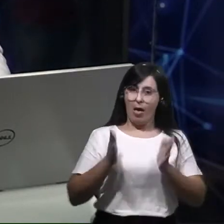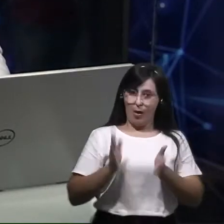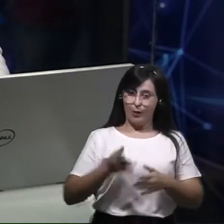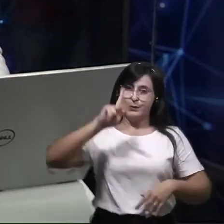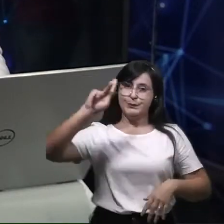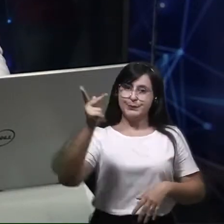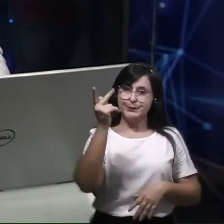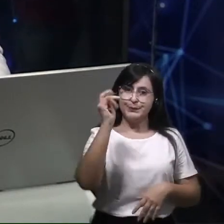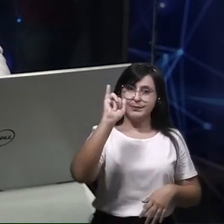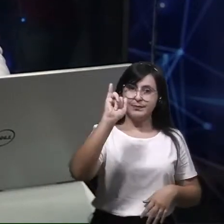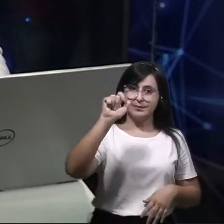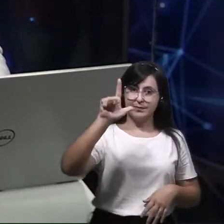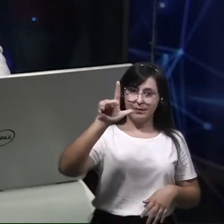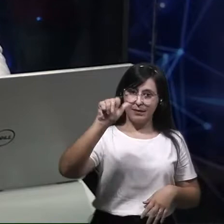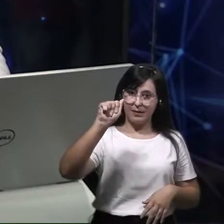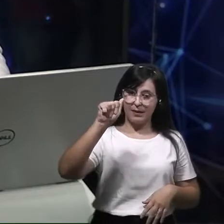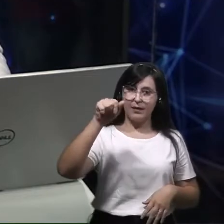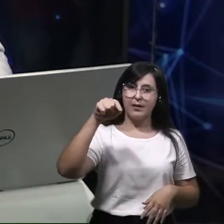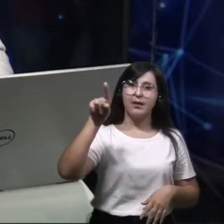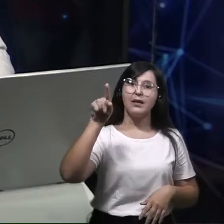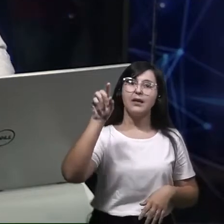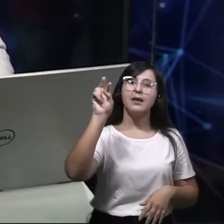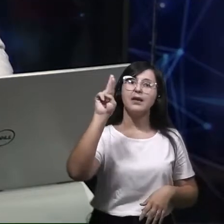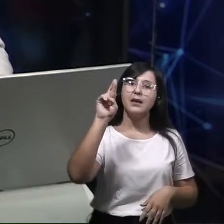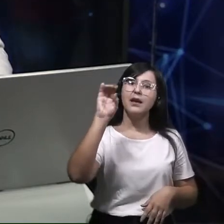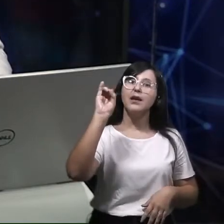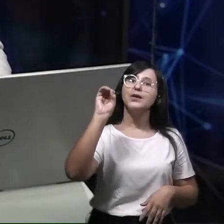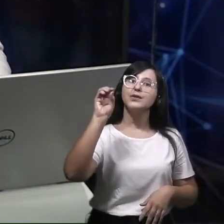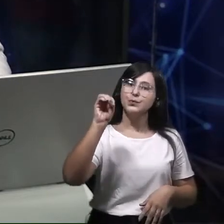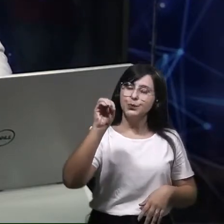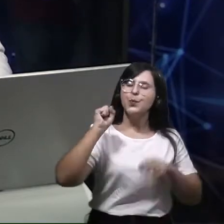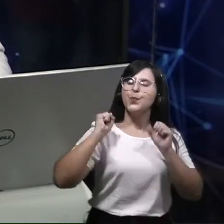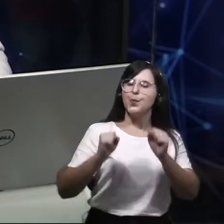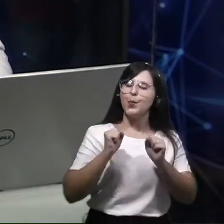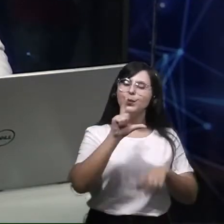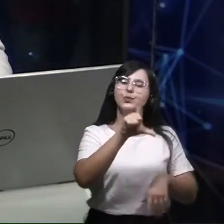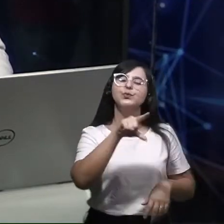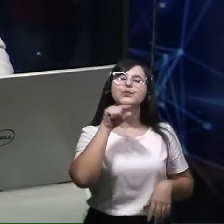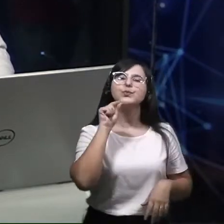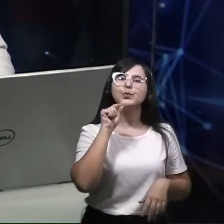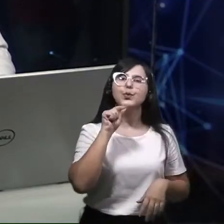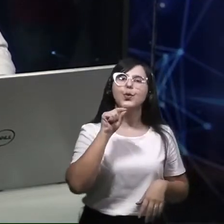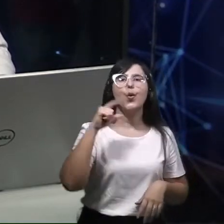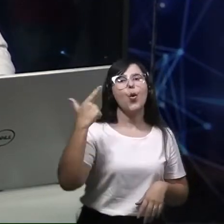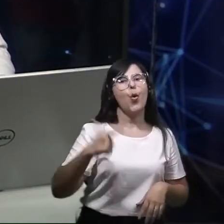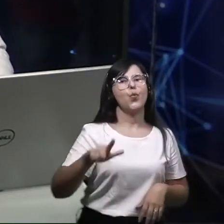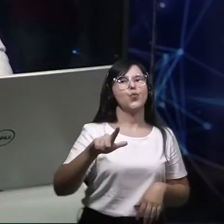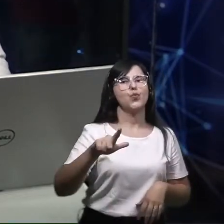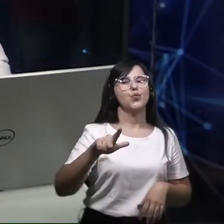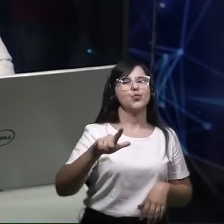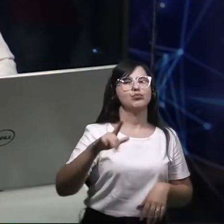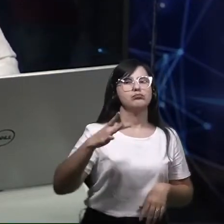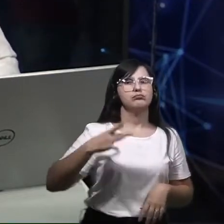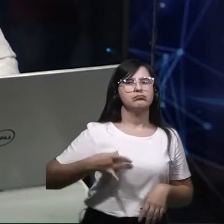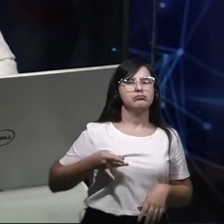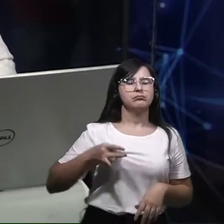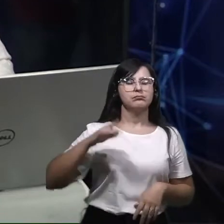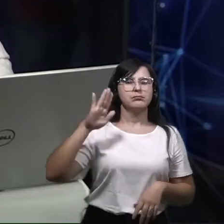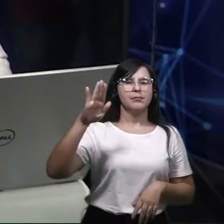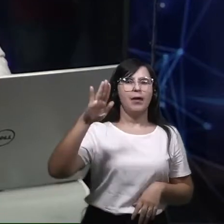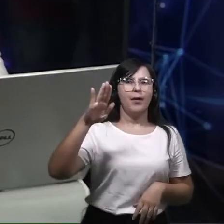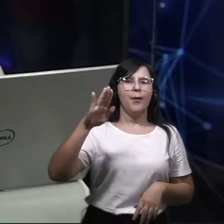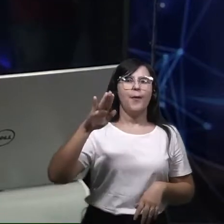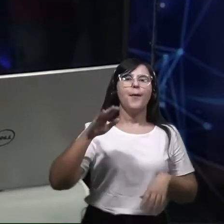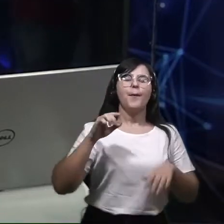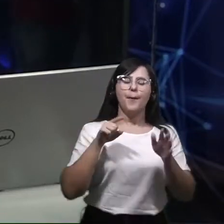ele vai escolher a pessoa pela qual ele fará a pergunta, não sendo permitido que ele pergunte a um candidato que já participou, tá certo?